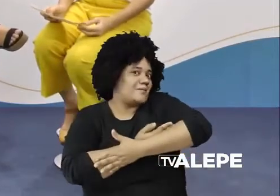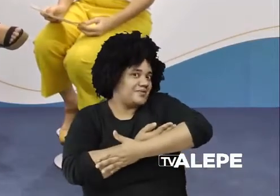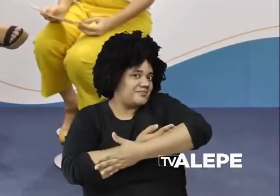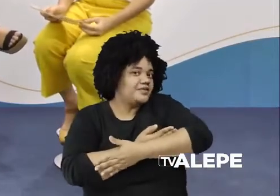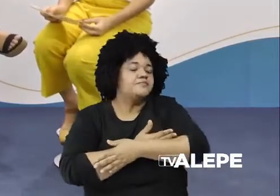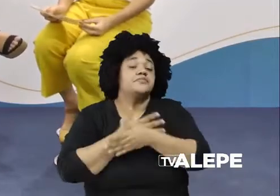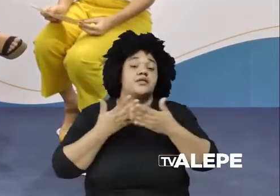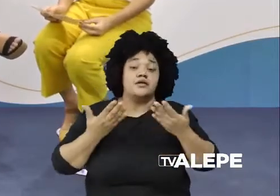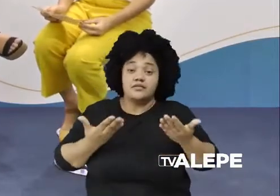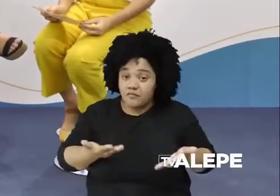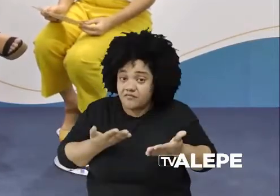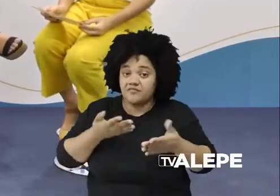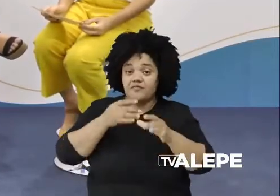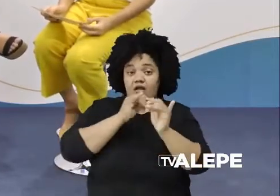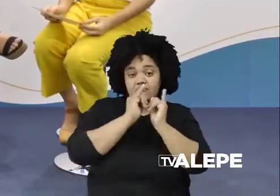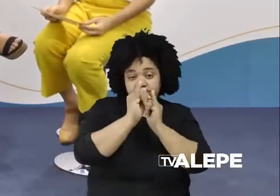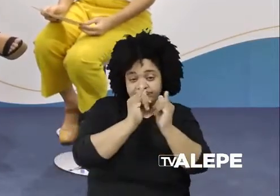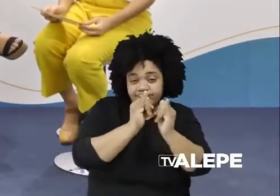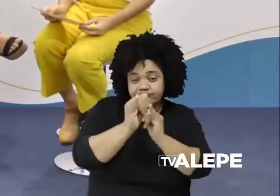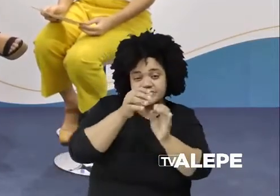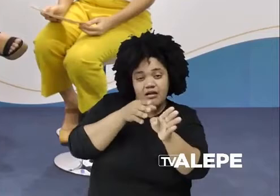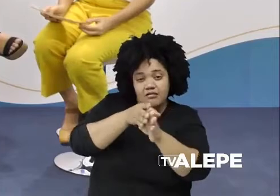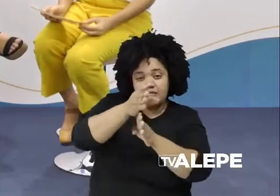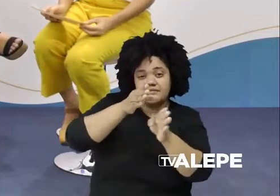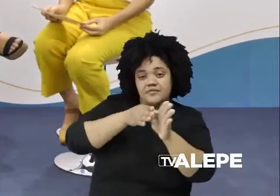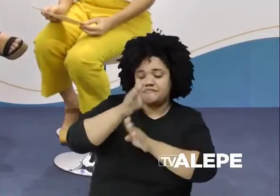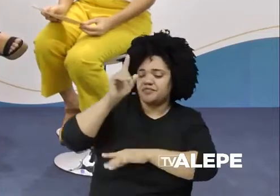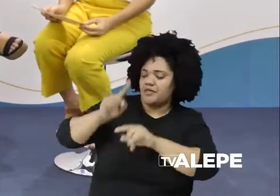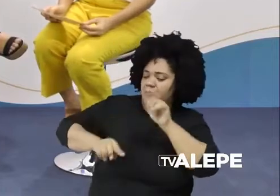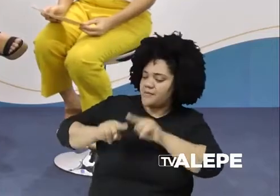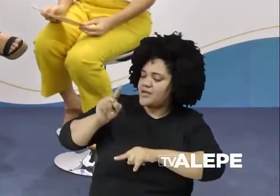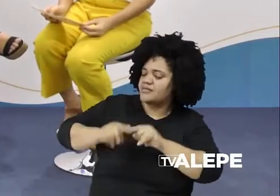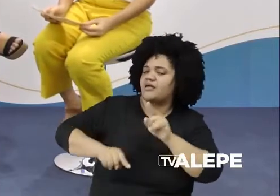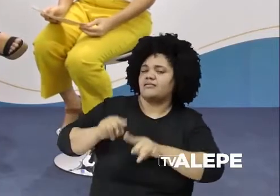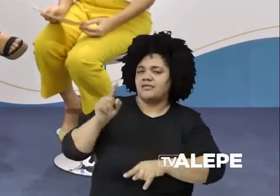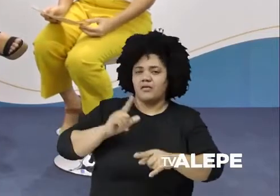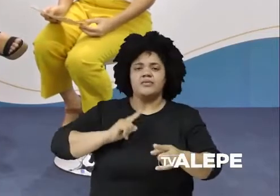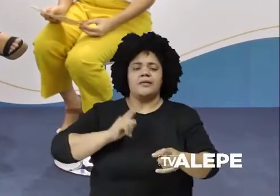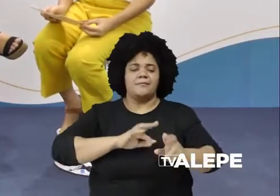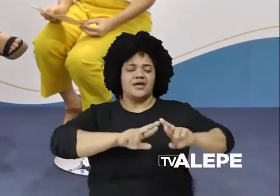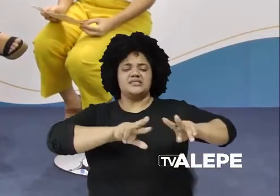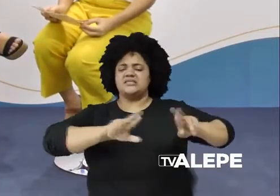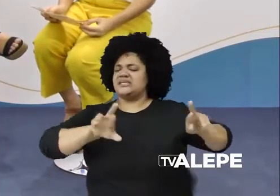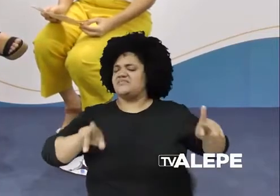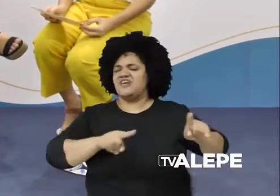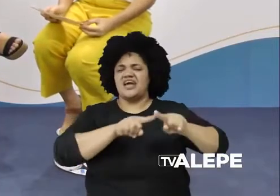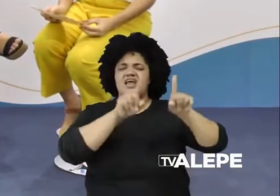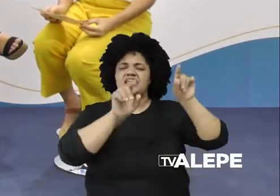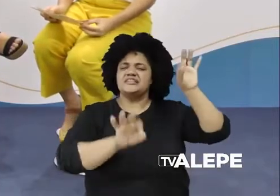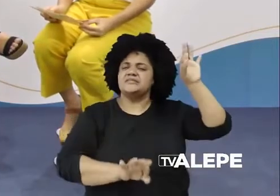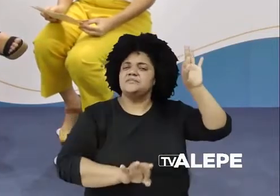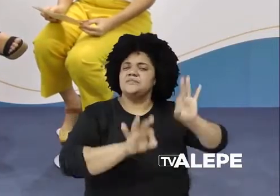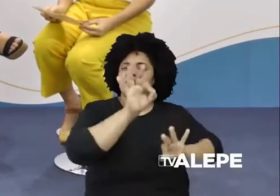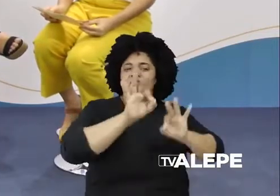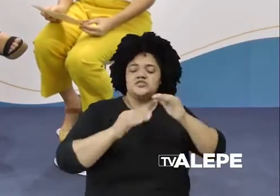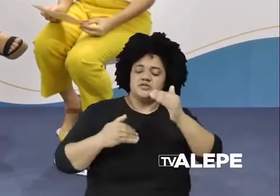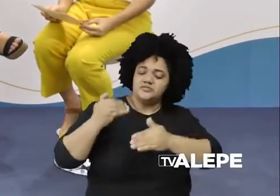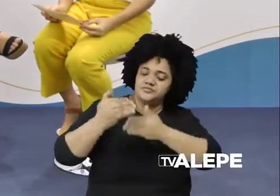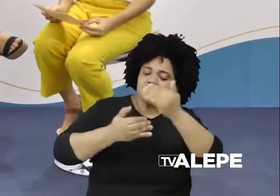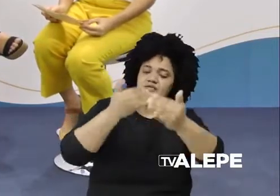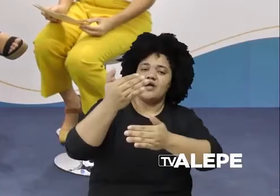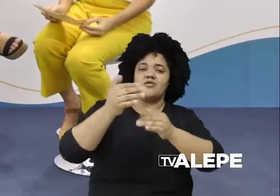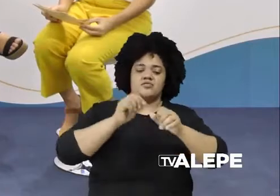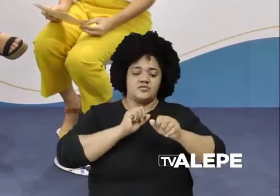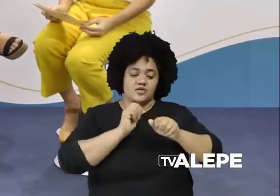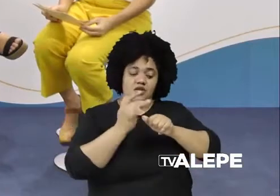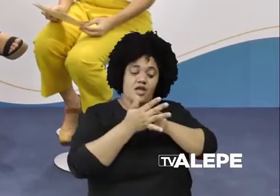um pouquinho para compartilhar esse material e muitos outros projetos que a gente está desenvolvendo, considerando esse período da